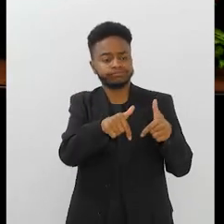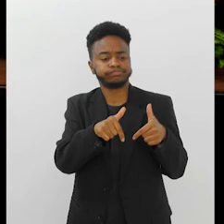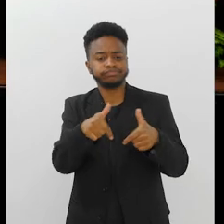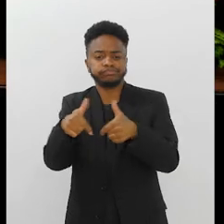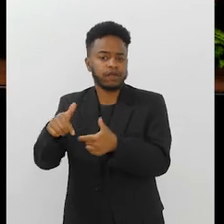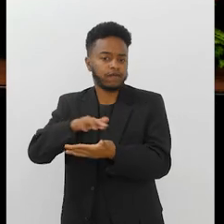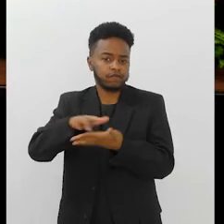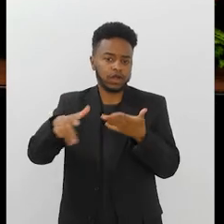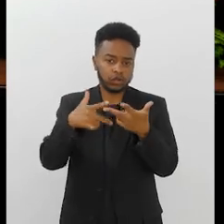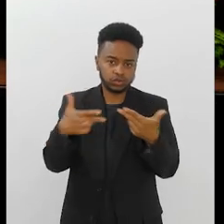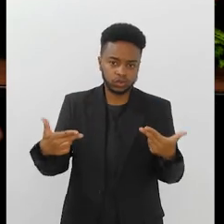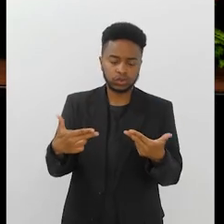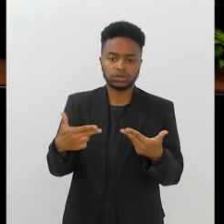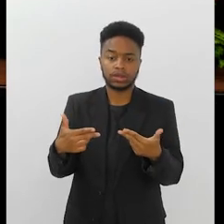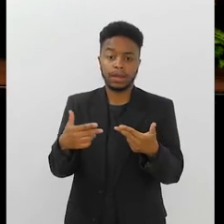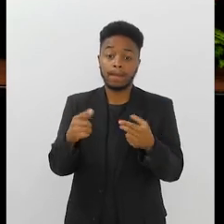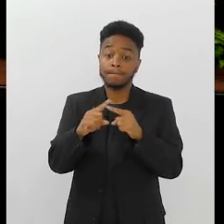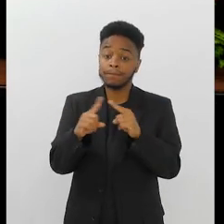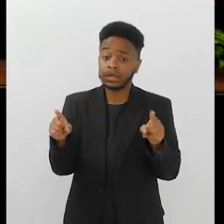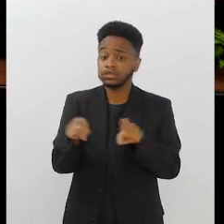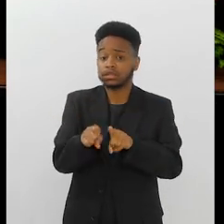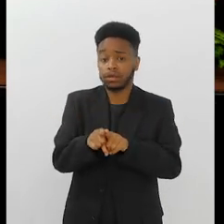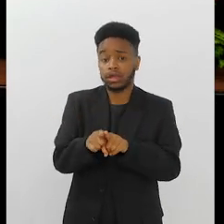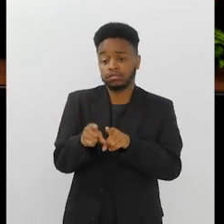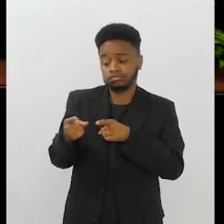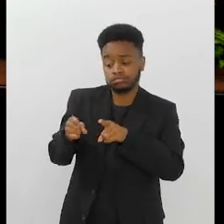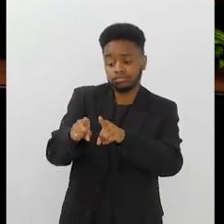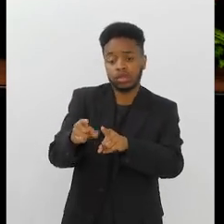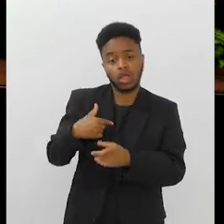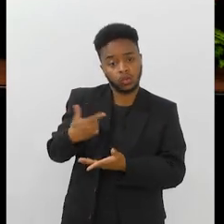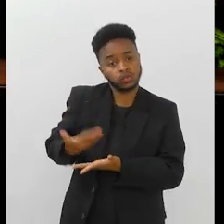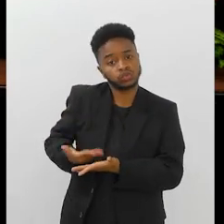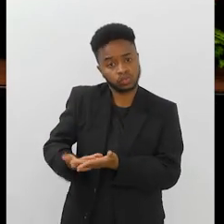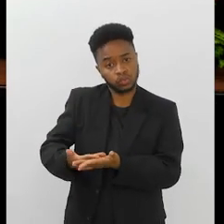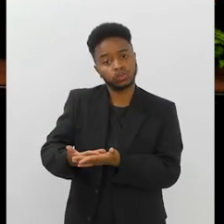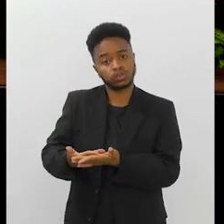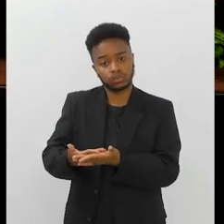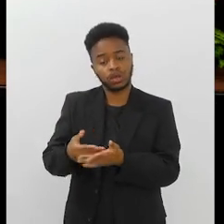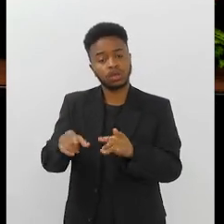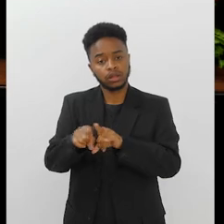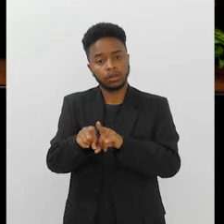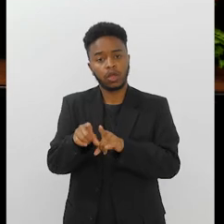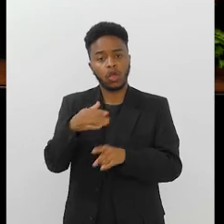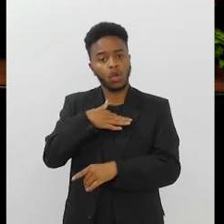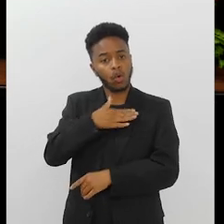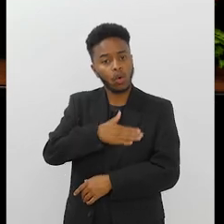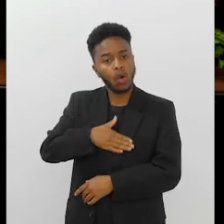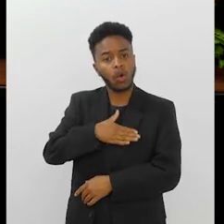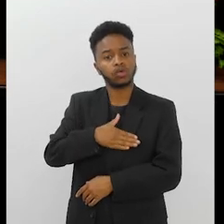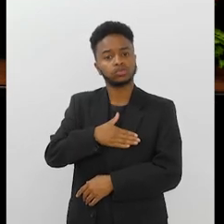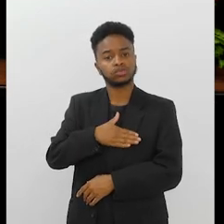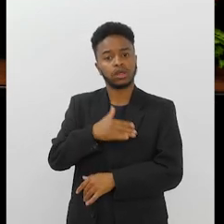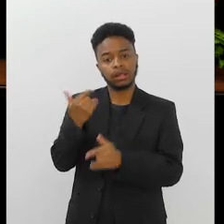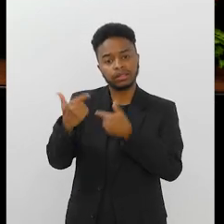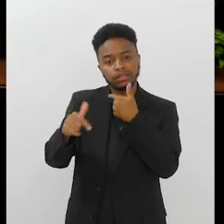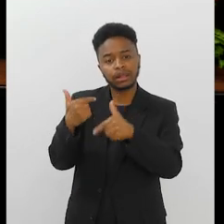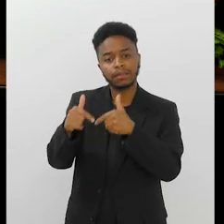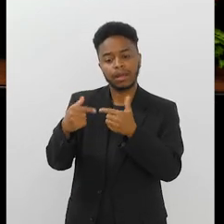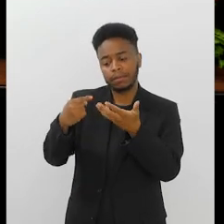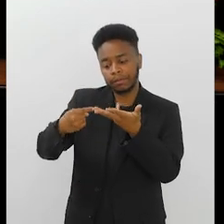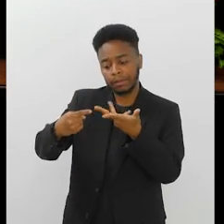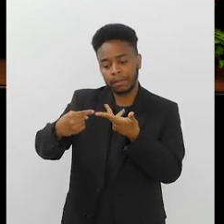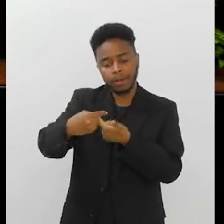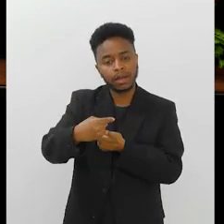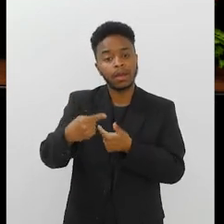Quem me conhece sabe eu meso por muitas situações e ao mesmo tempo estudo muitas coisas né gosto realmente de de de